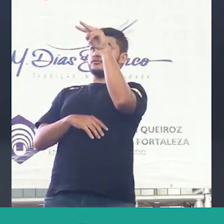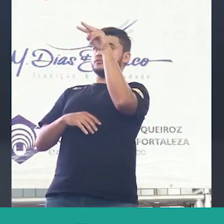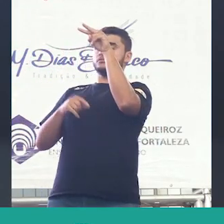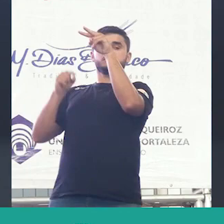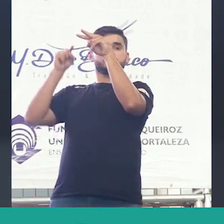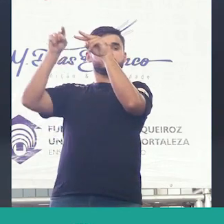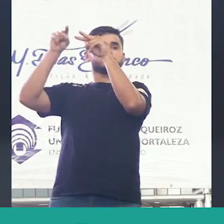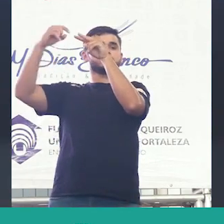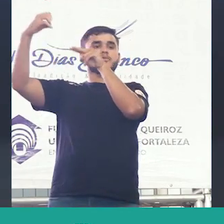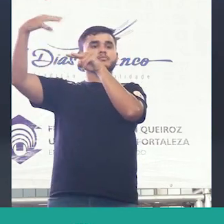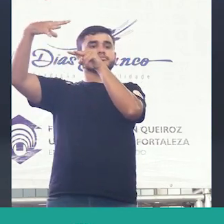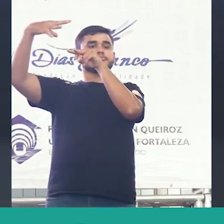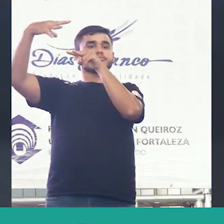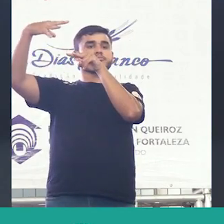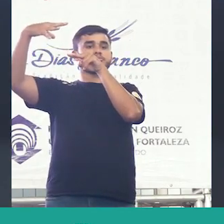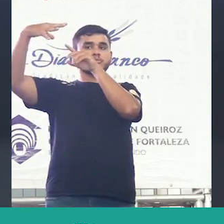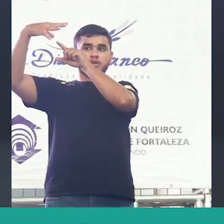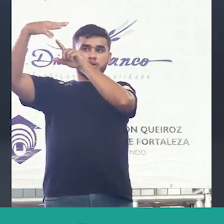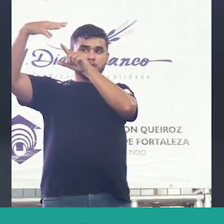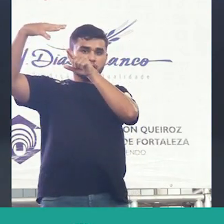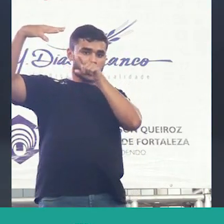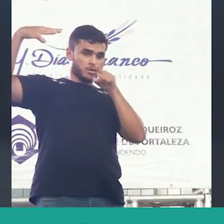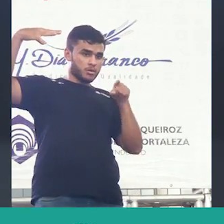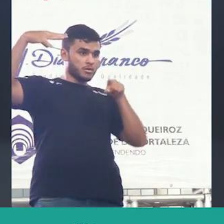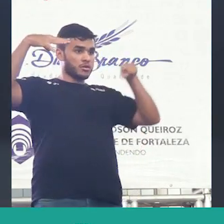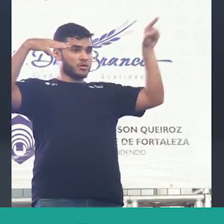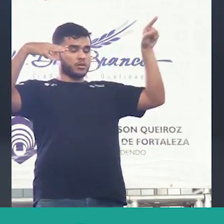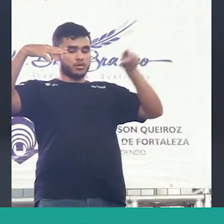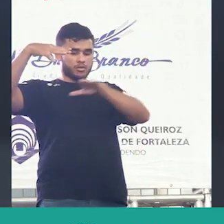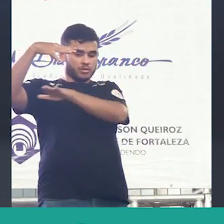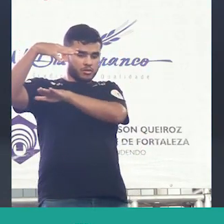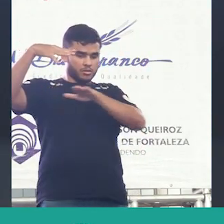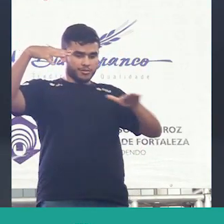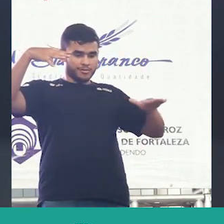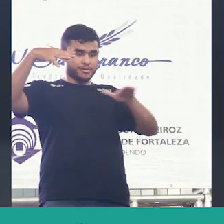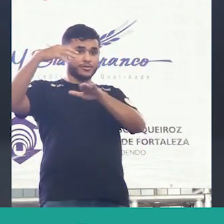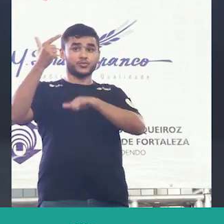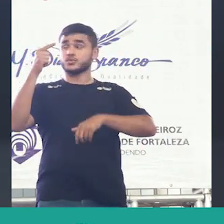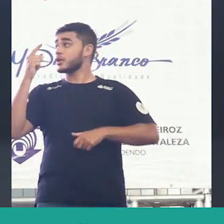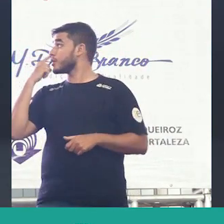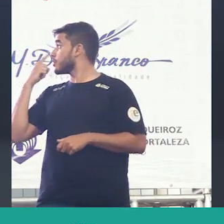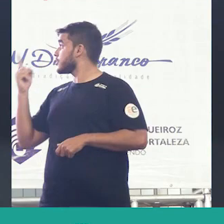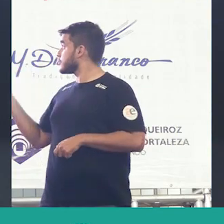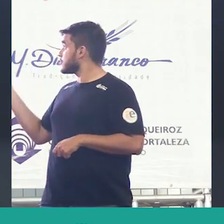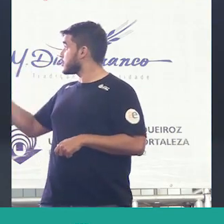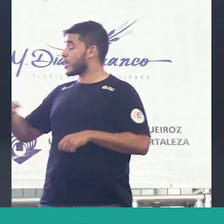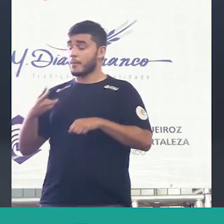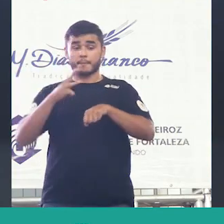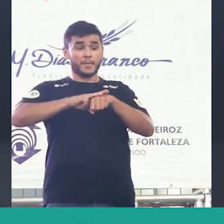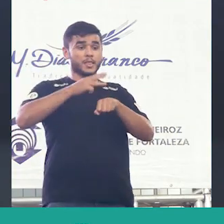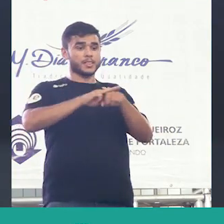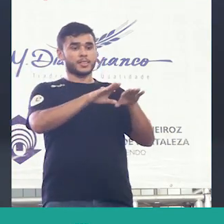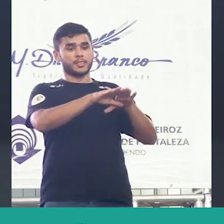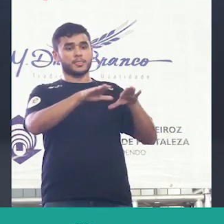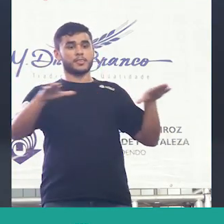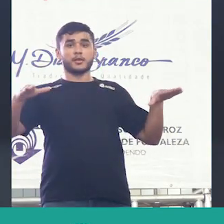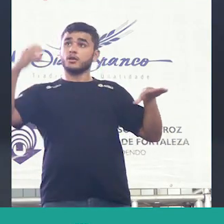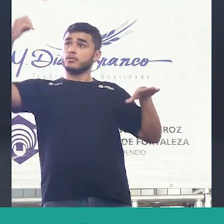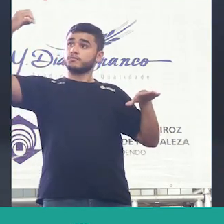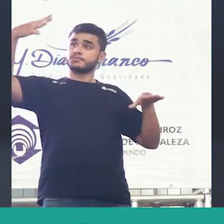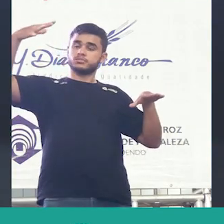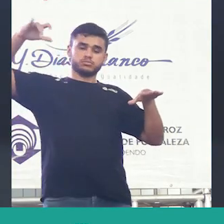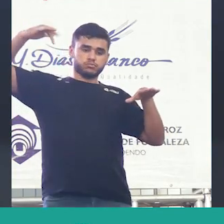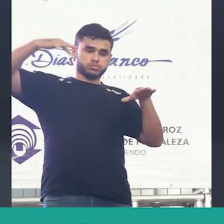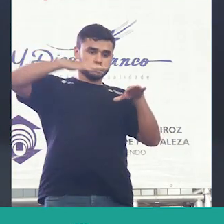falei? Vocês não vão ver essa superfície metálica. Vocês vão ver a imagem da